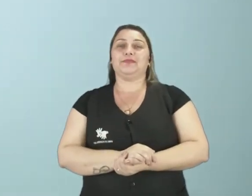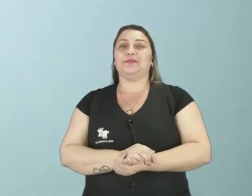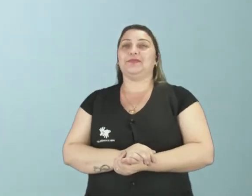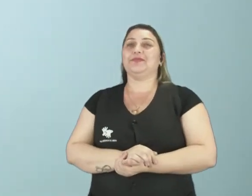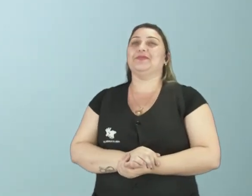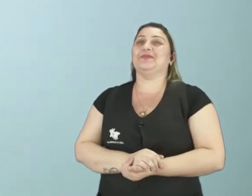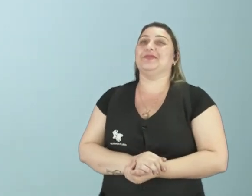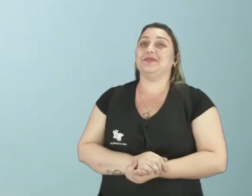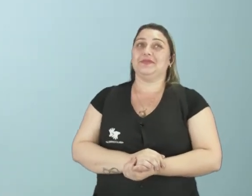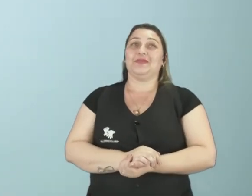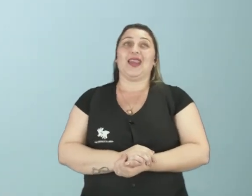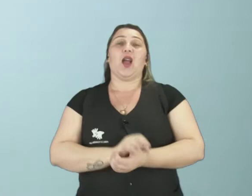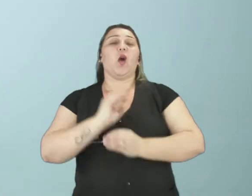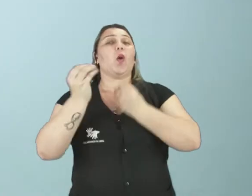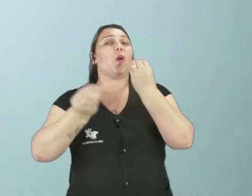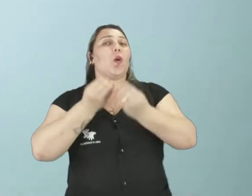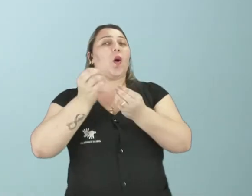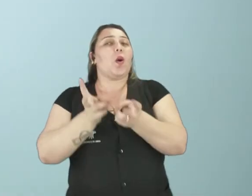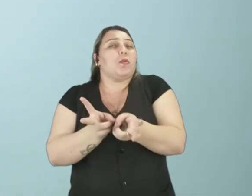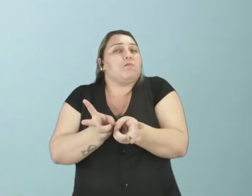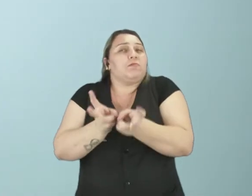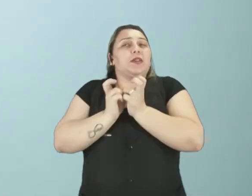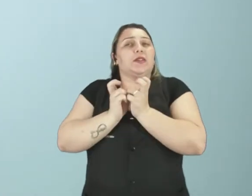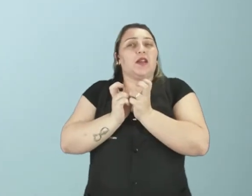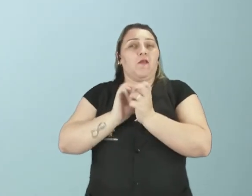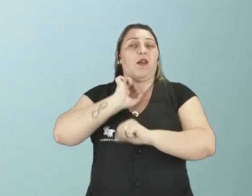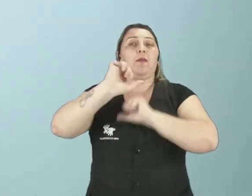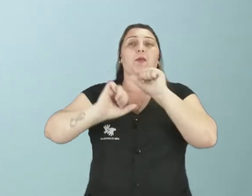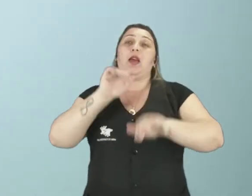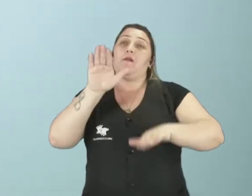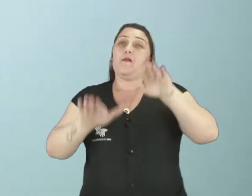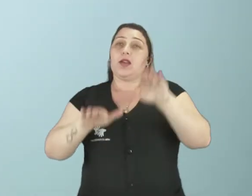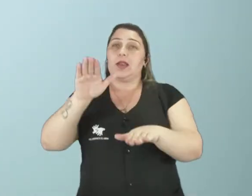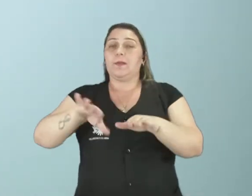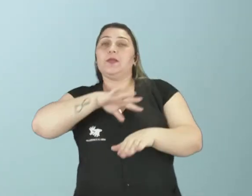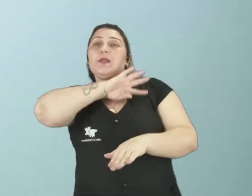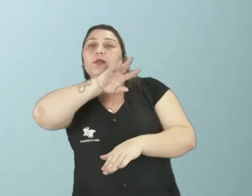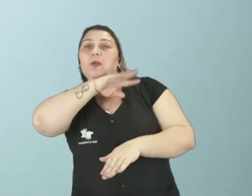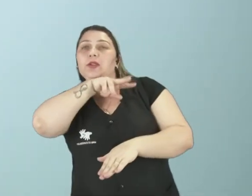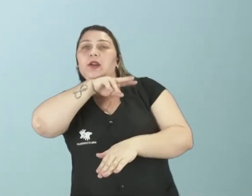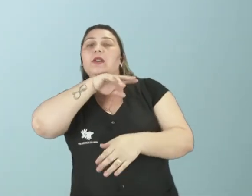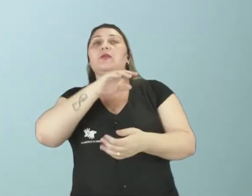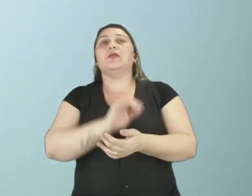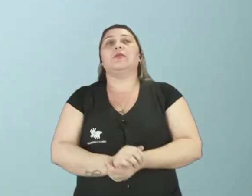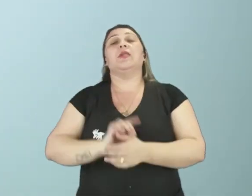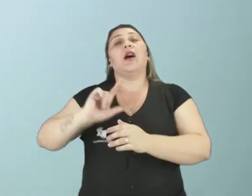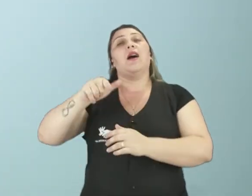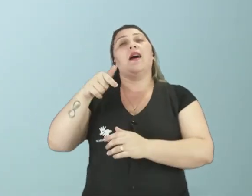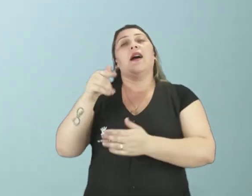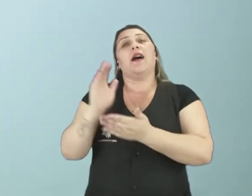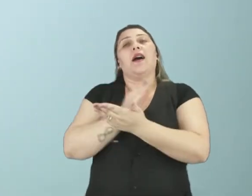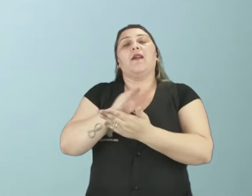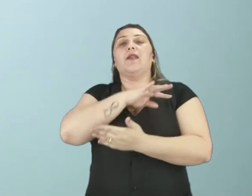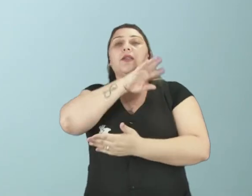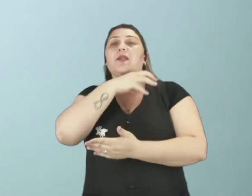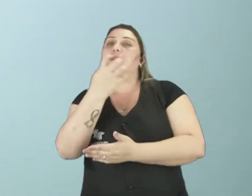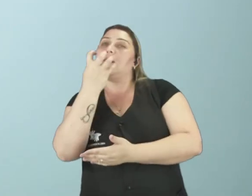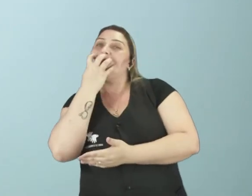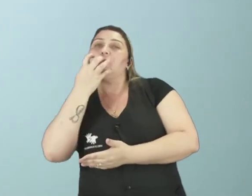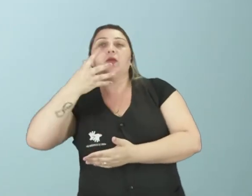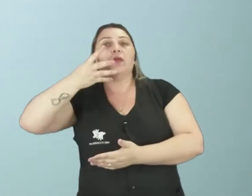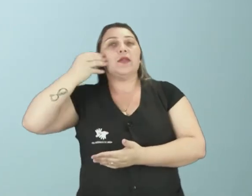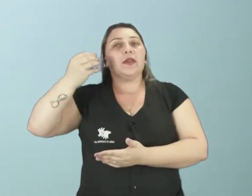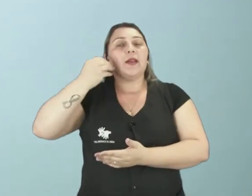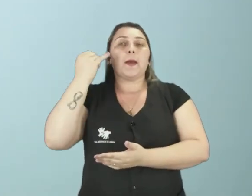Seguindo aqui, a percepção. Como que é essa percepção? Vai mudar aí dependendo dos seres humanos e para alguns animais. Por exemplo, os cachorros e